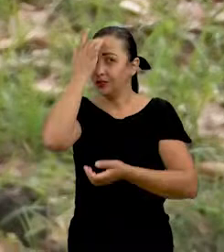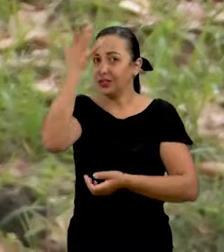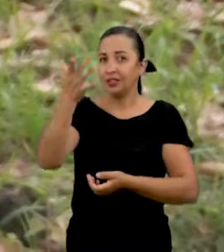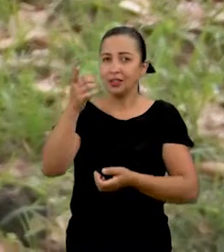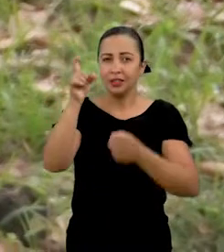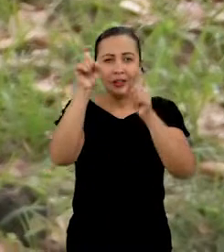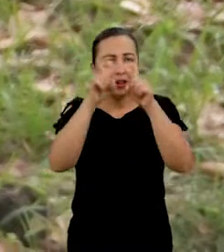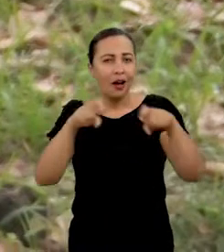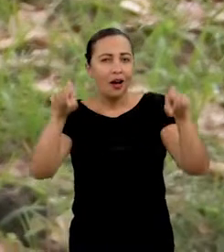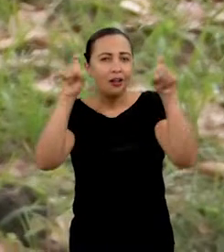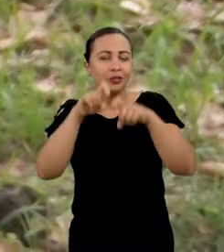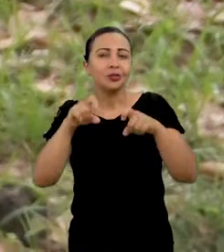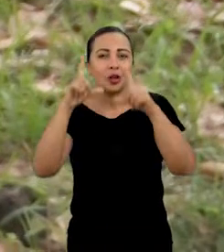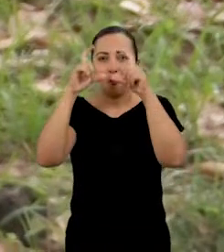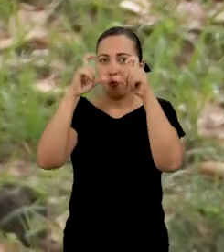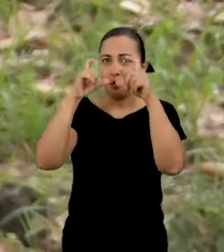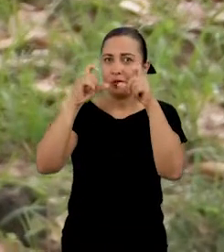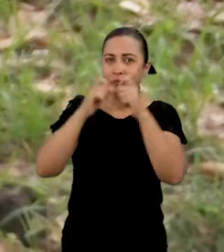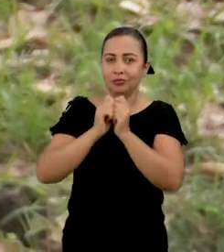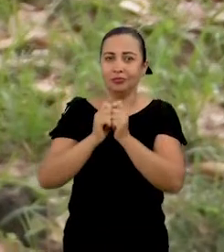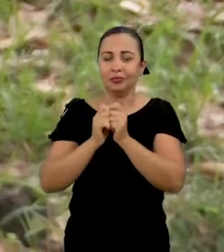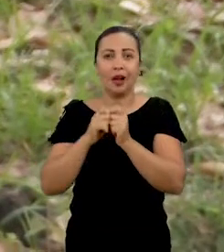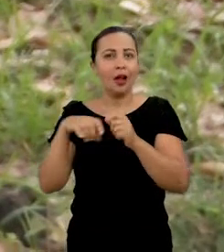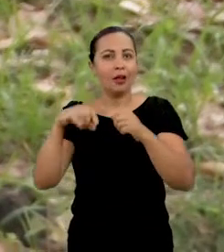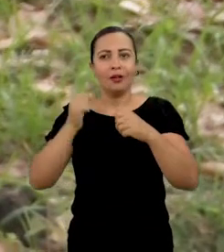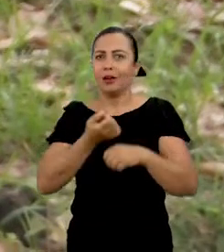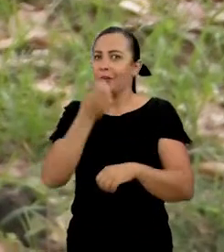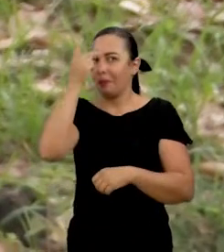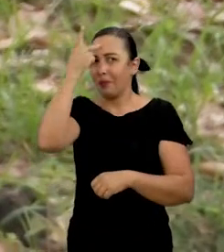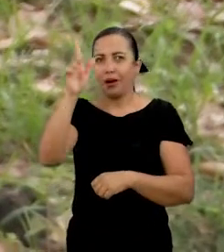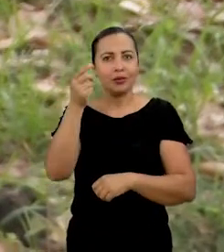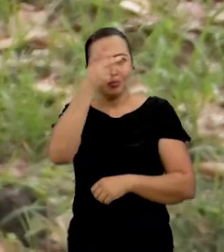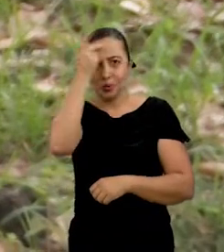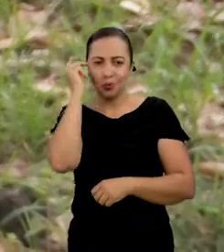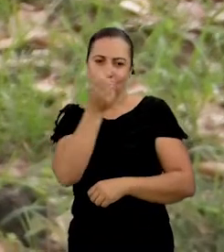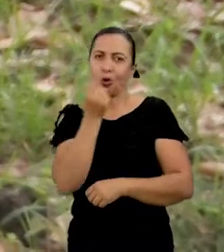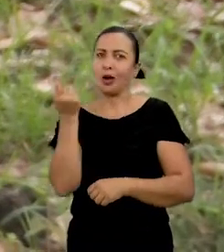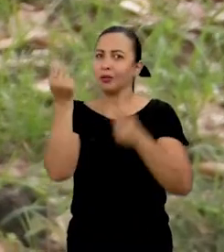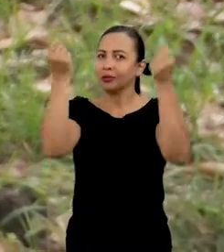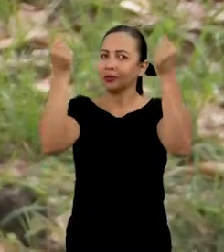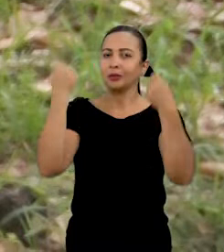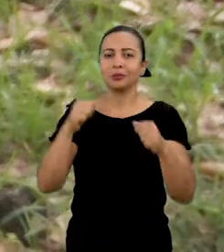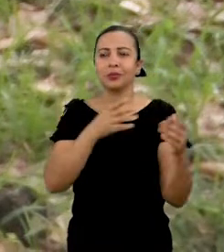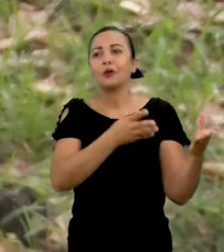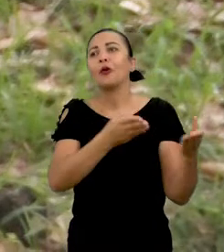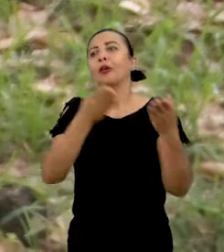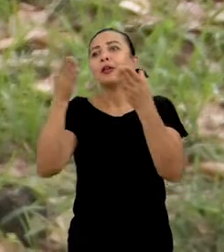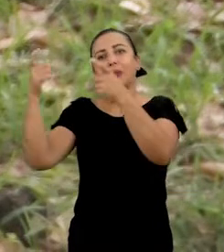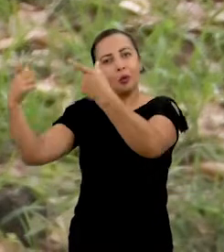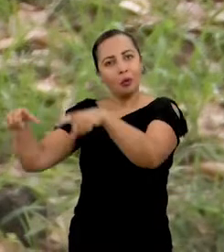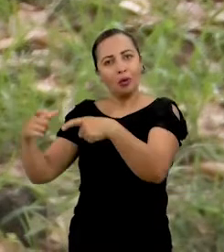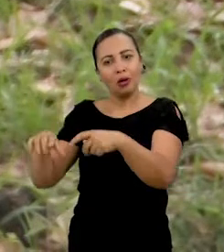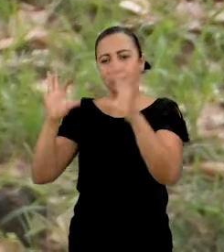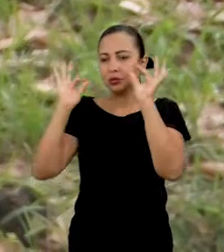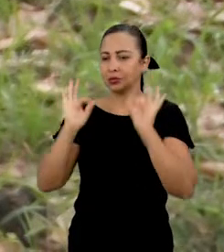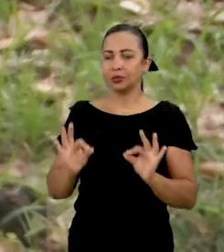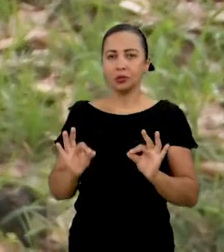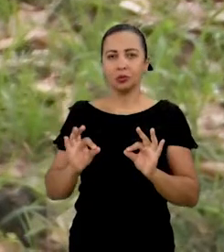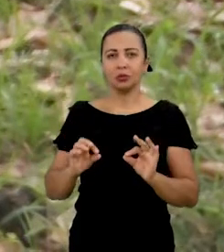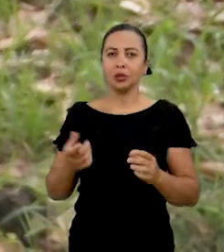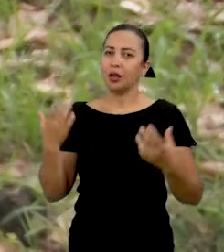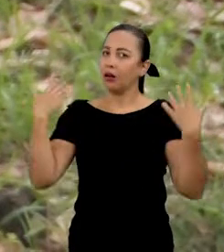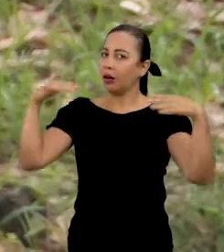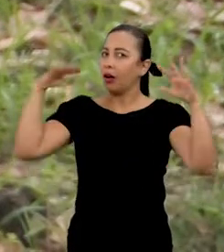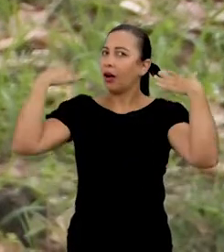Antes da facilidade das tecnologias, a fotografia era um artigo de luxo. Para ter um registro, era preciso ir a um estúdio, por exemplo.